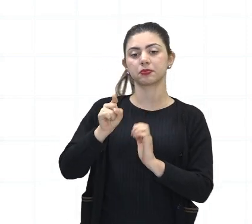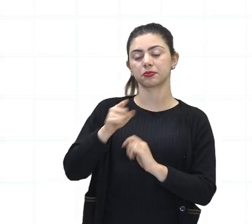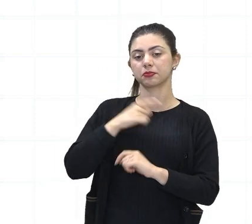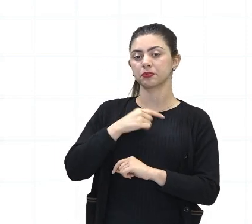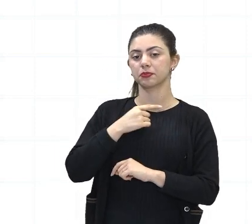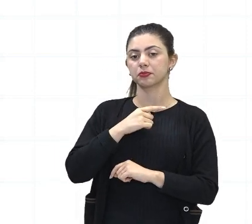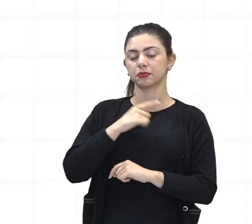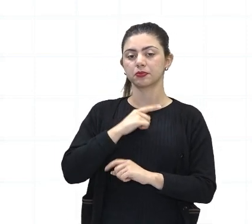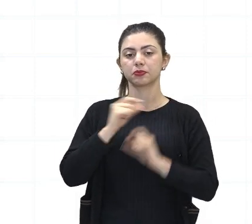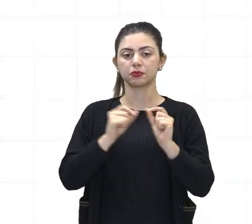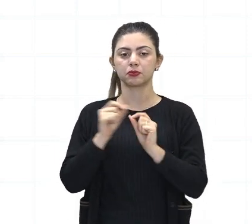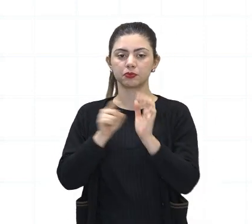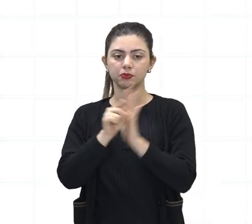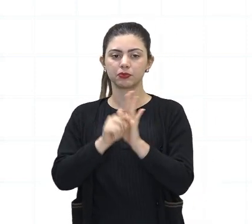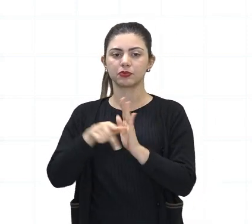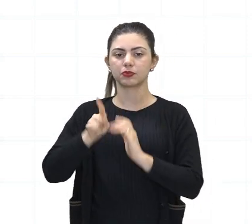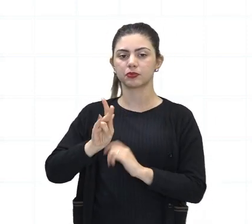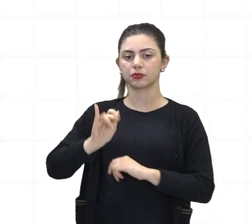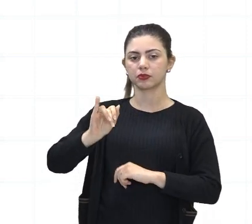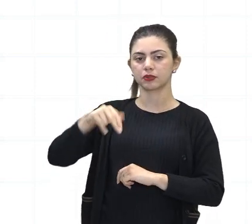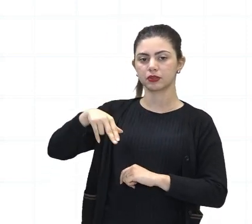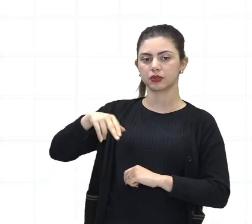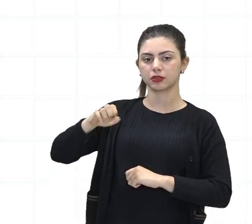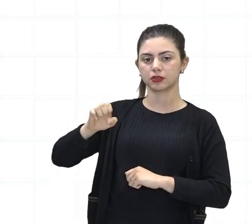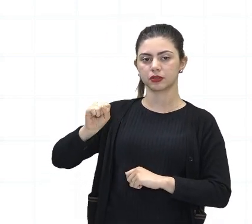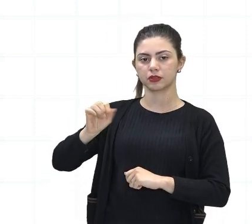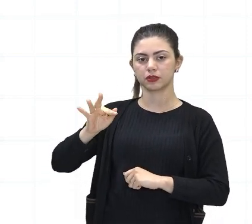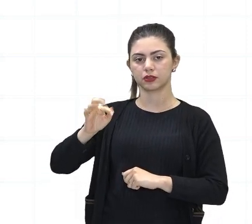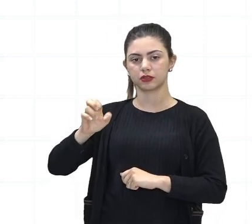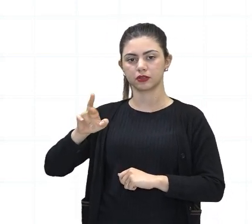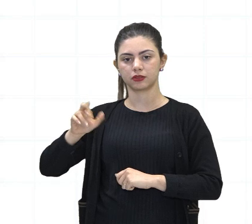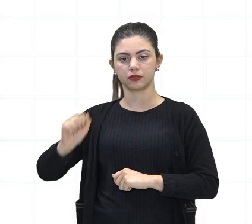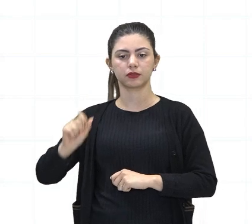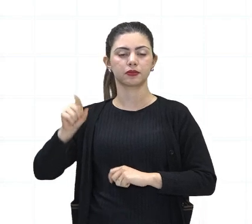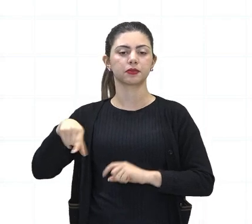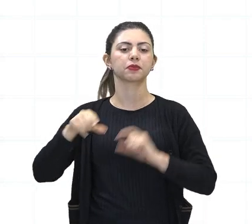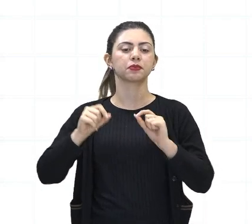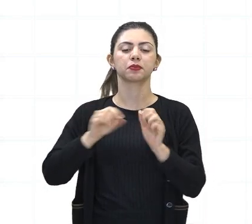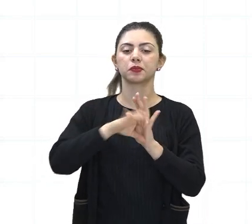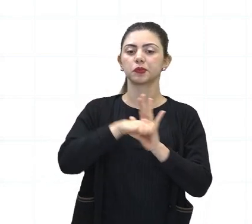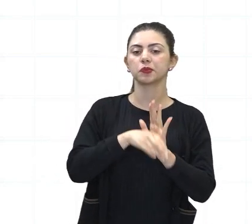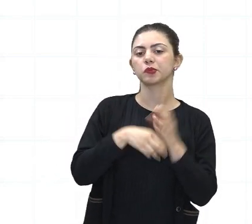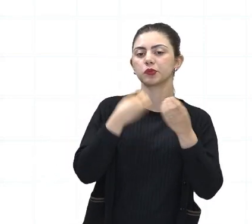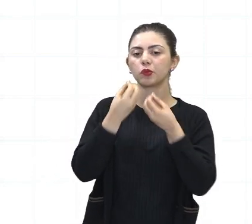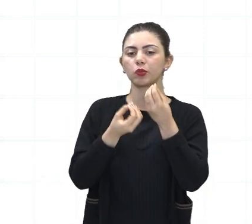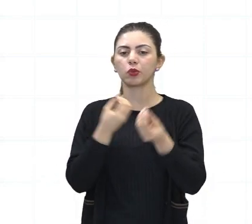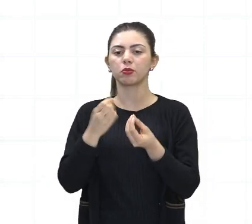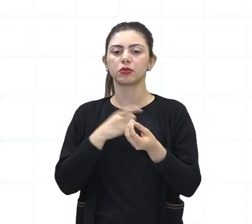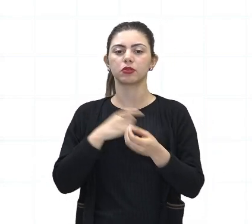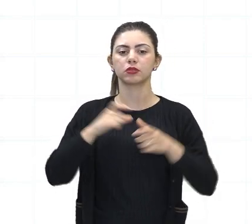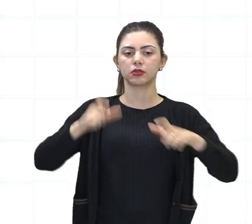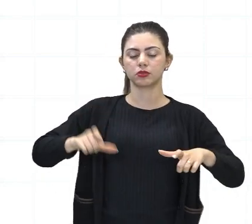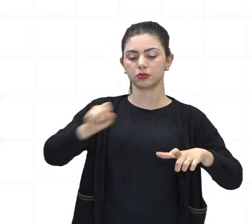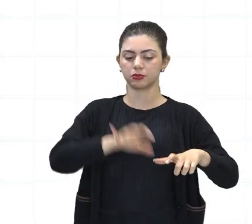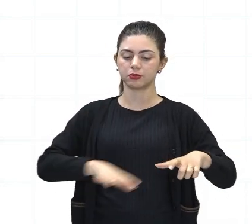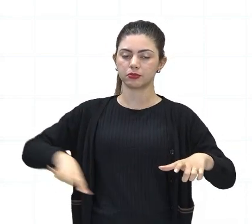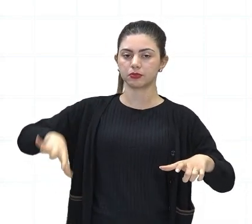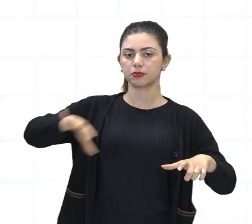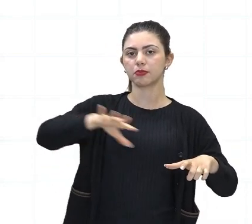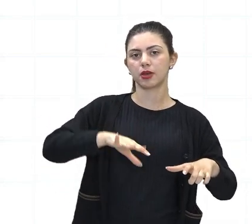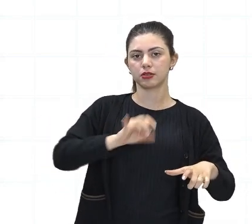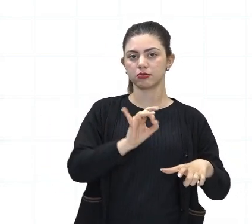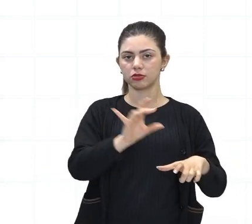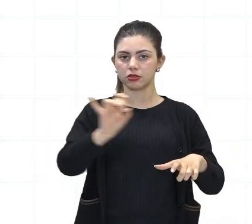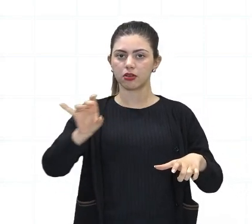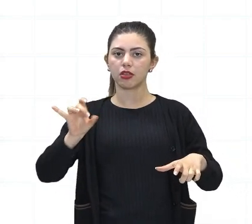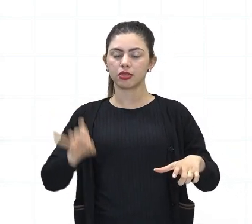kinesfera. Kinesfera é o conceito estudado por Laban para representar a forma do limite de ocupação do espaço de cada um. É o